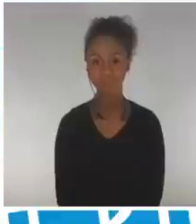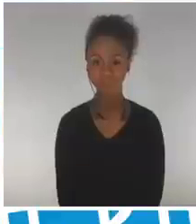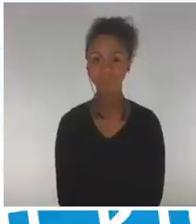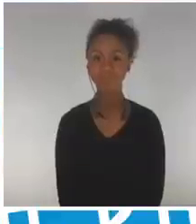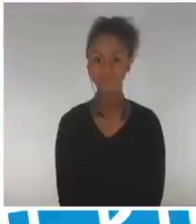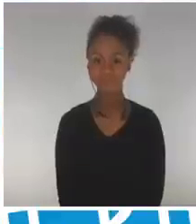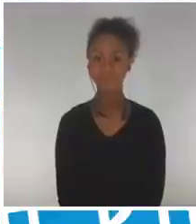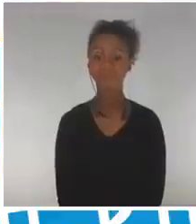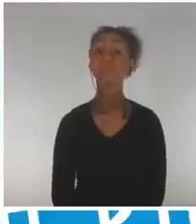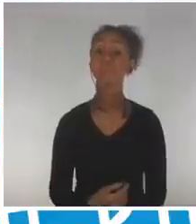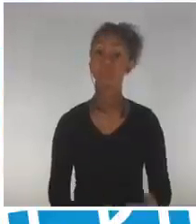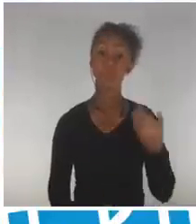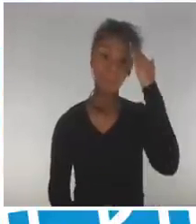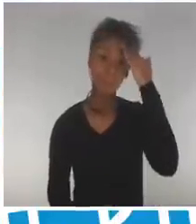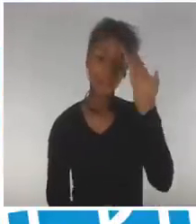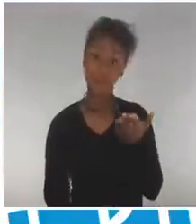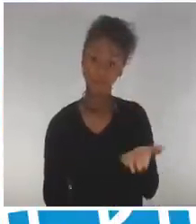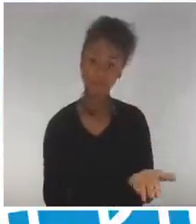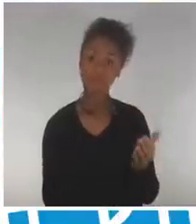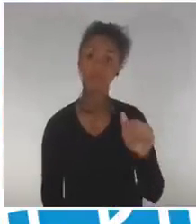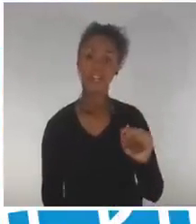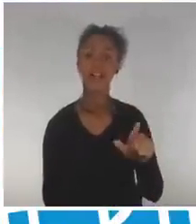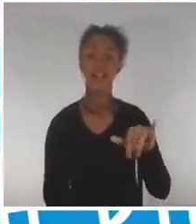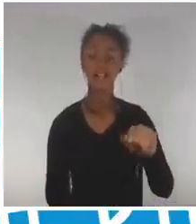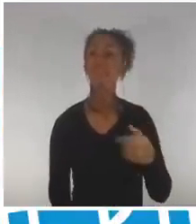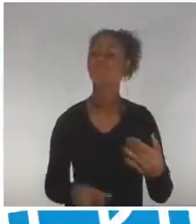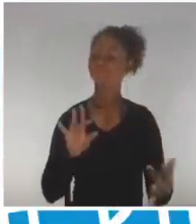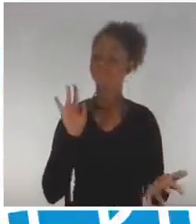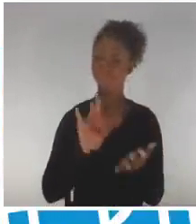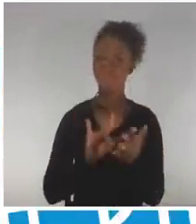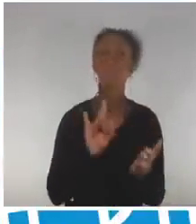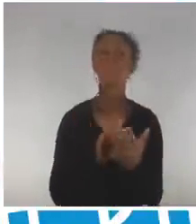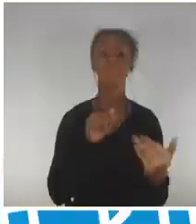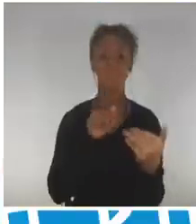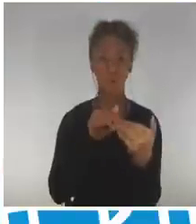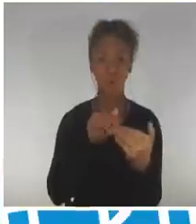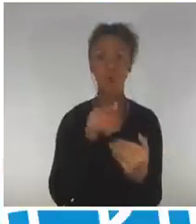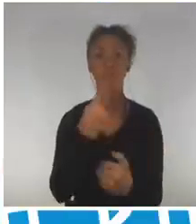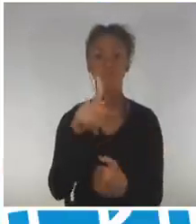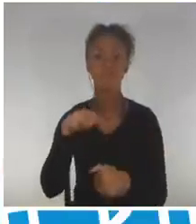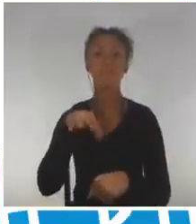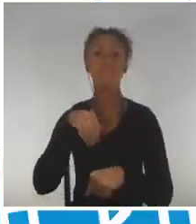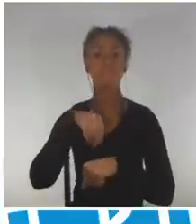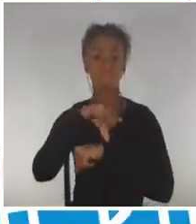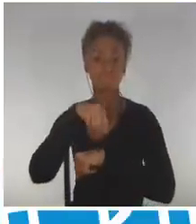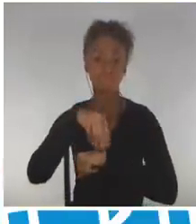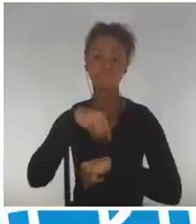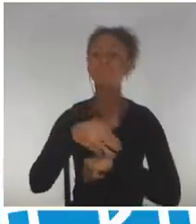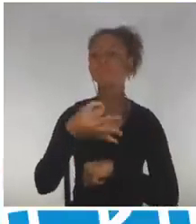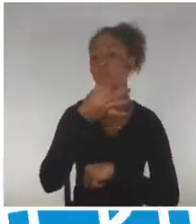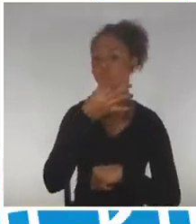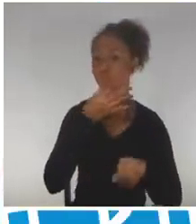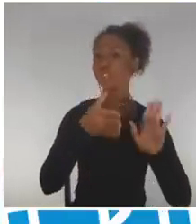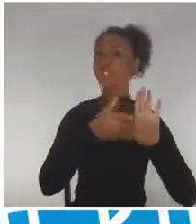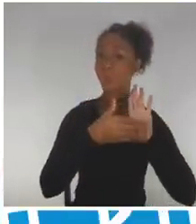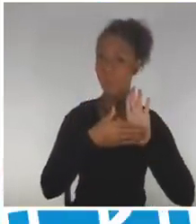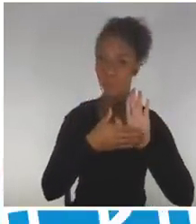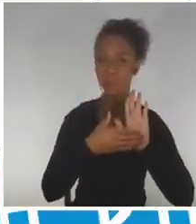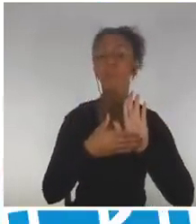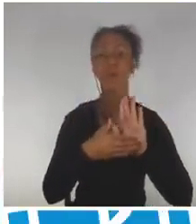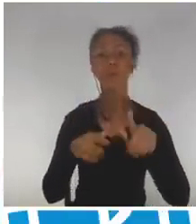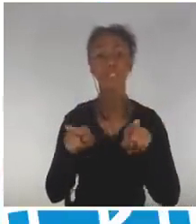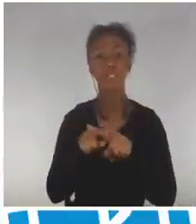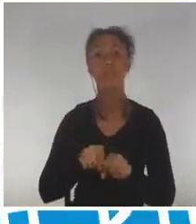obrigada, Alessio. Eu compartilho com muitas das sugestões e propostas que você trouxe, inclusive a BAV já